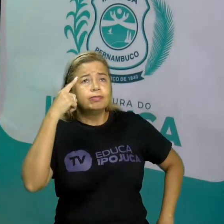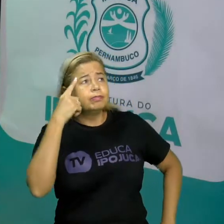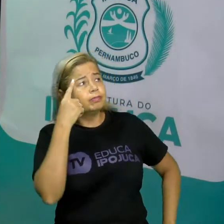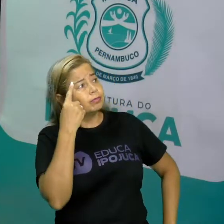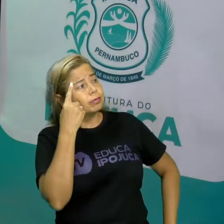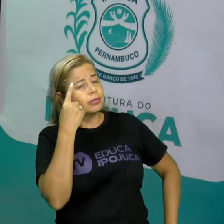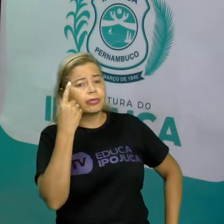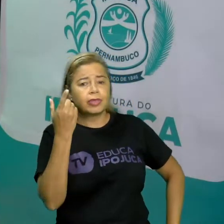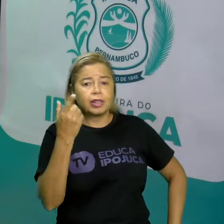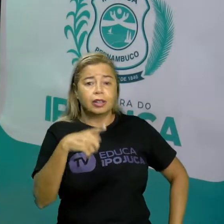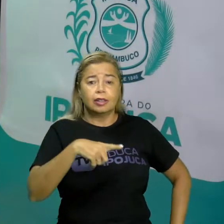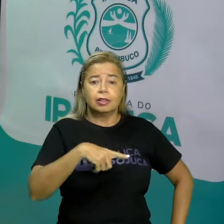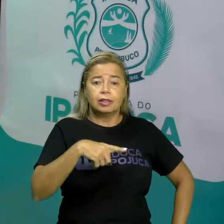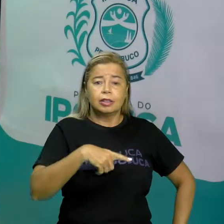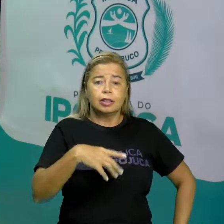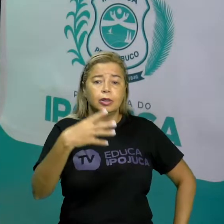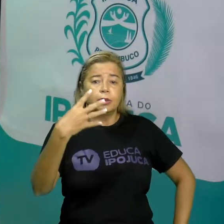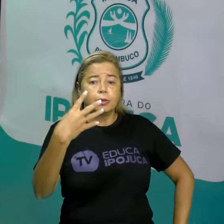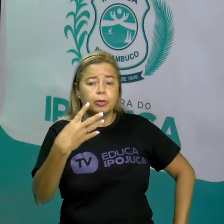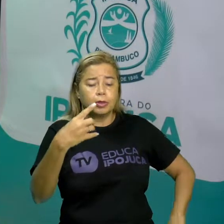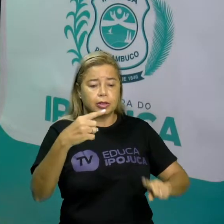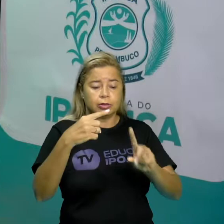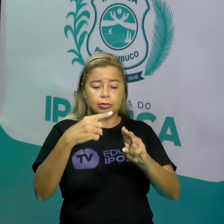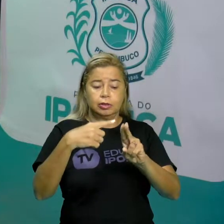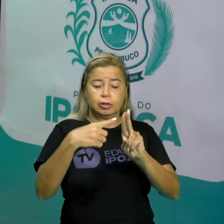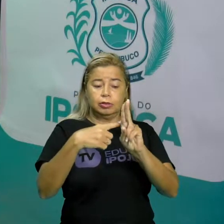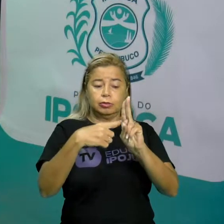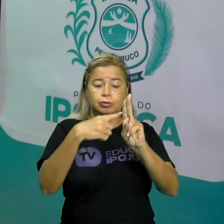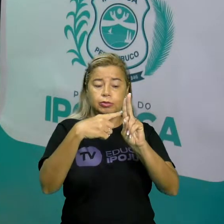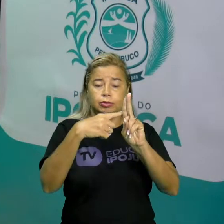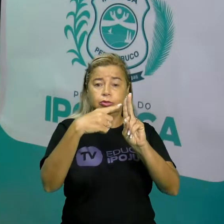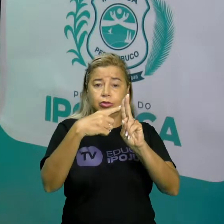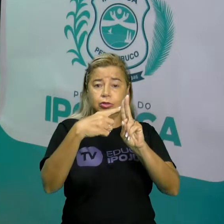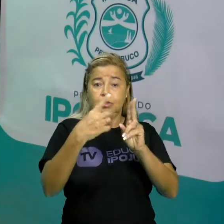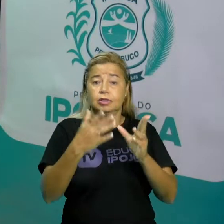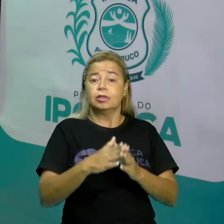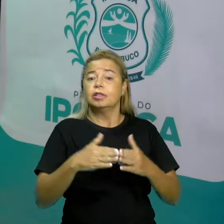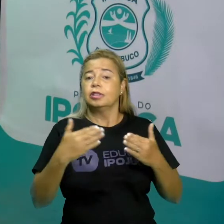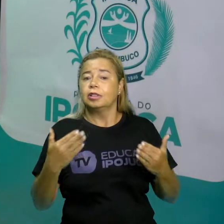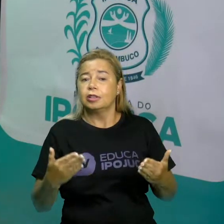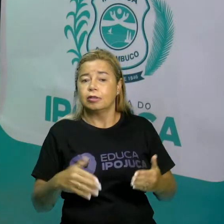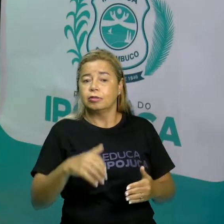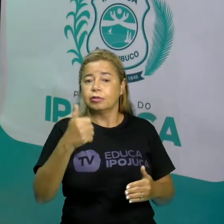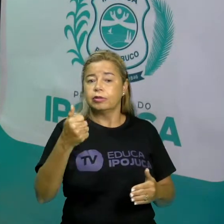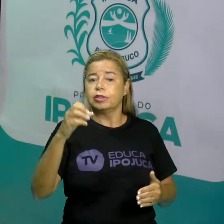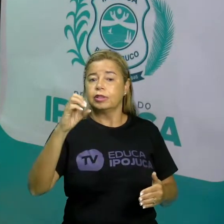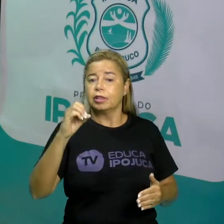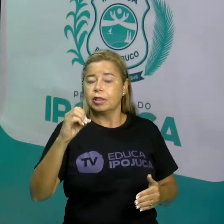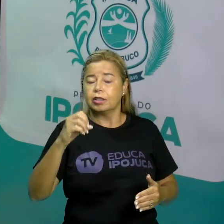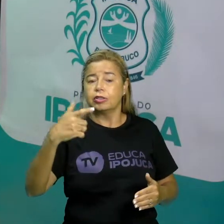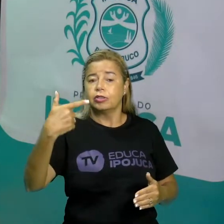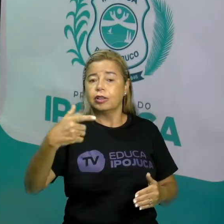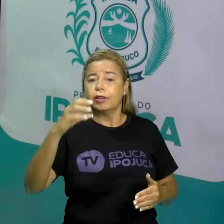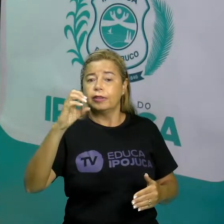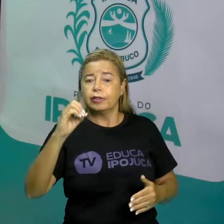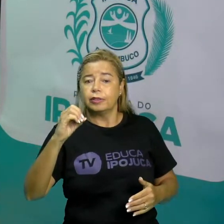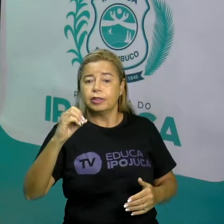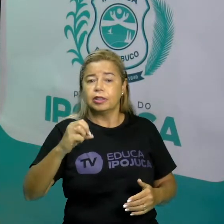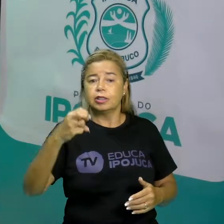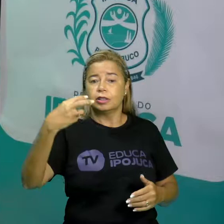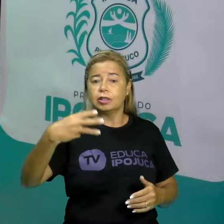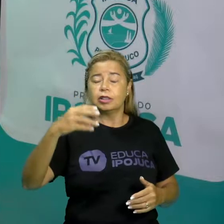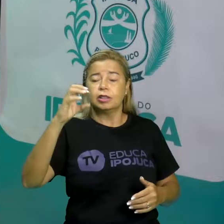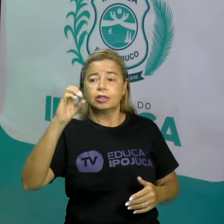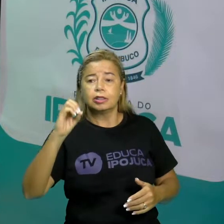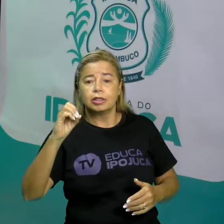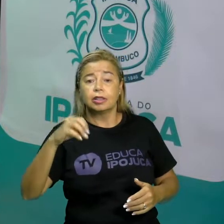tenho 10, 20, 30, 40. Porque eu aprendi que 4 de